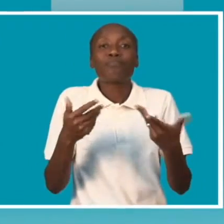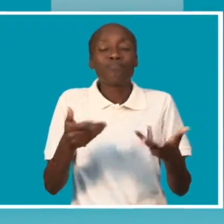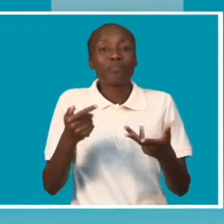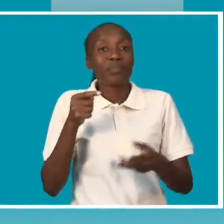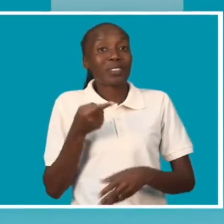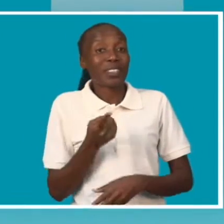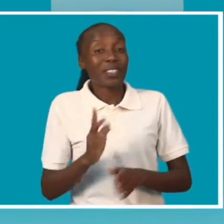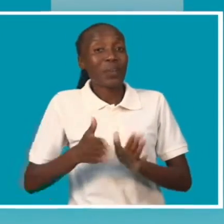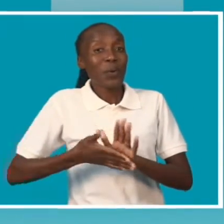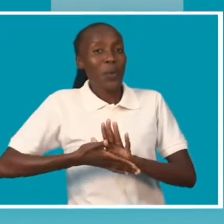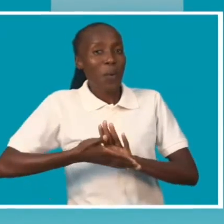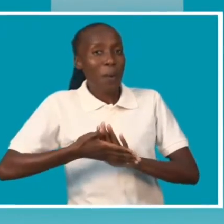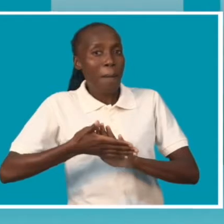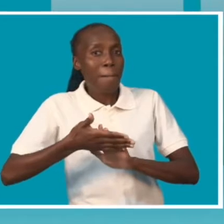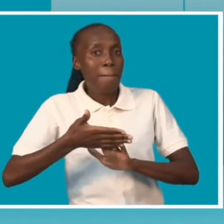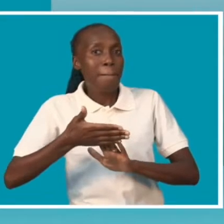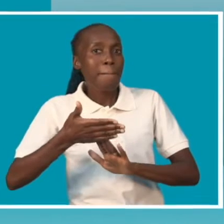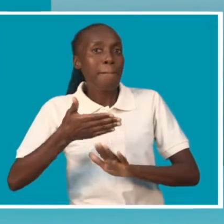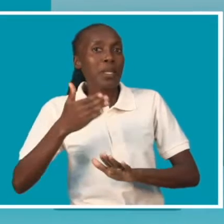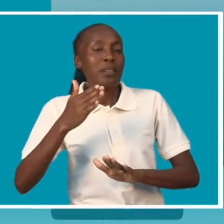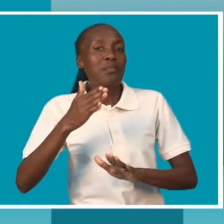daí comecei